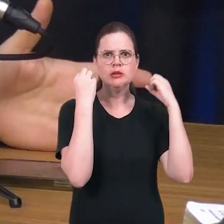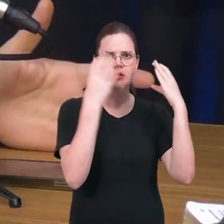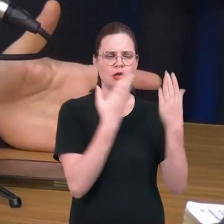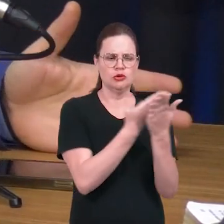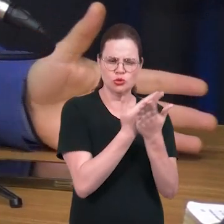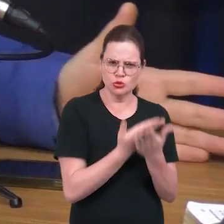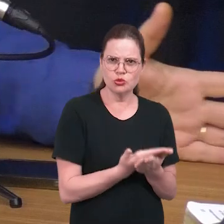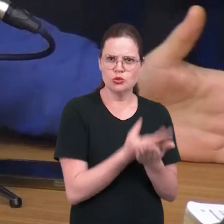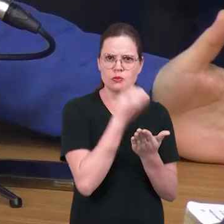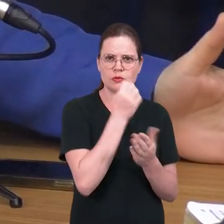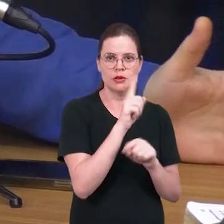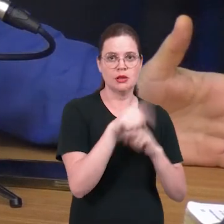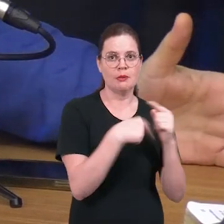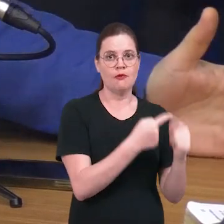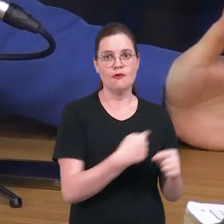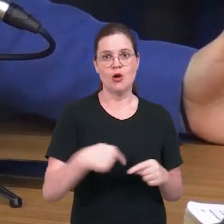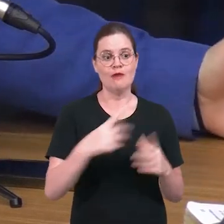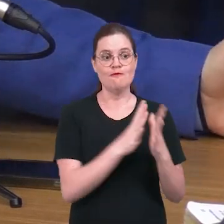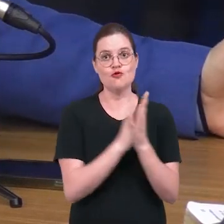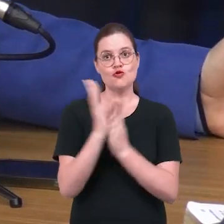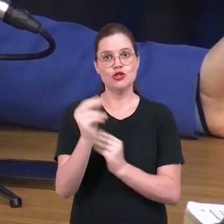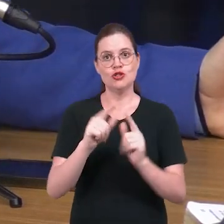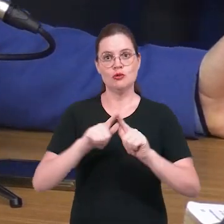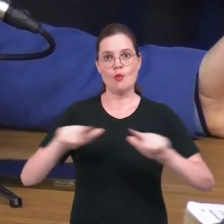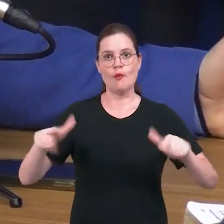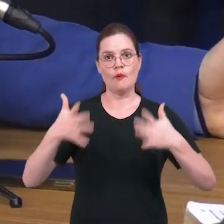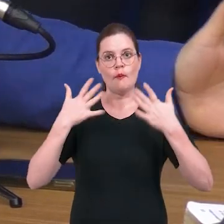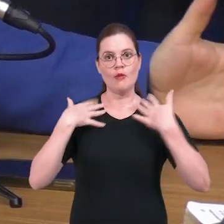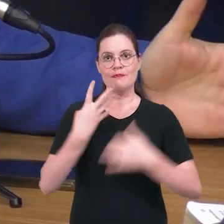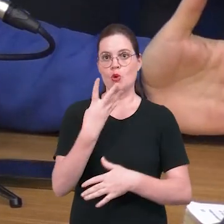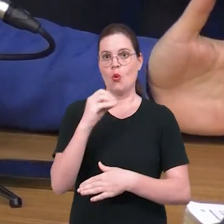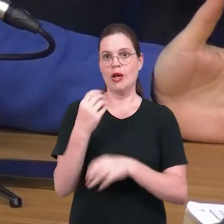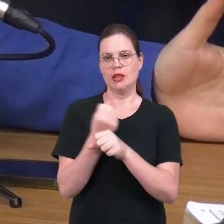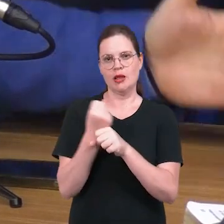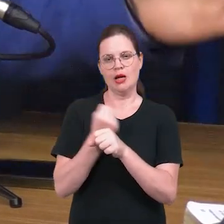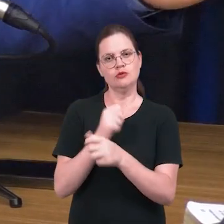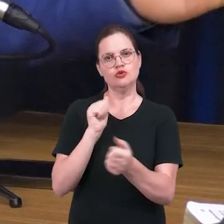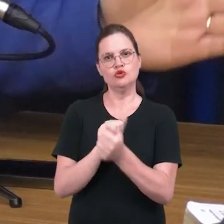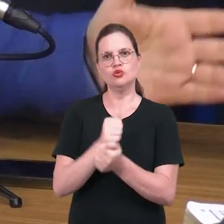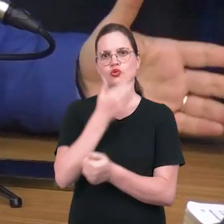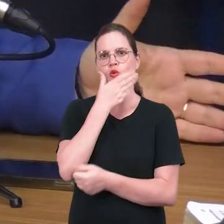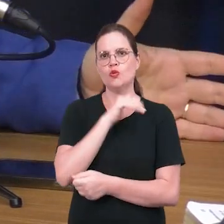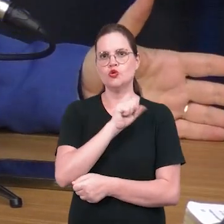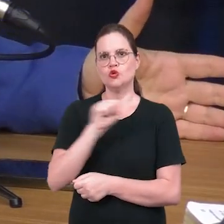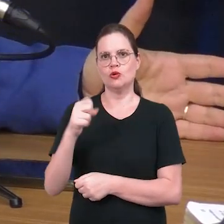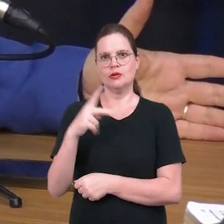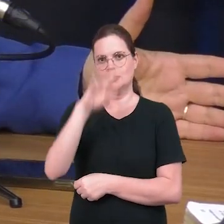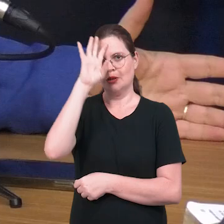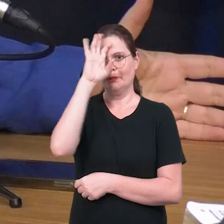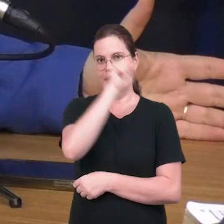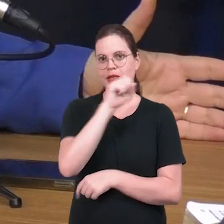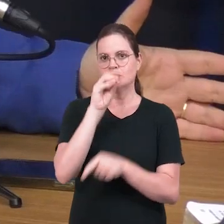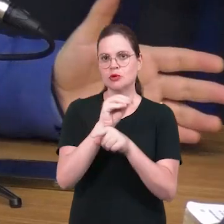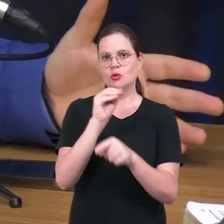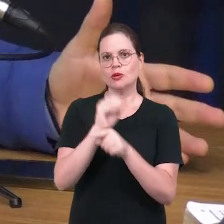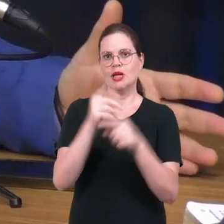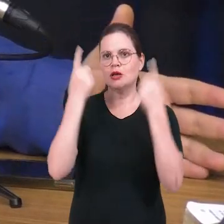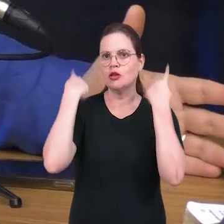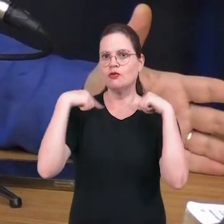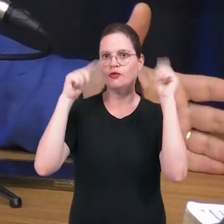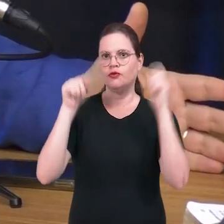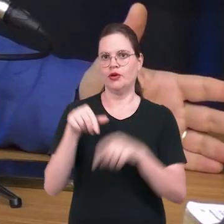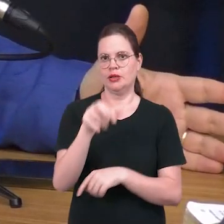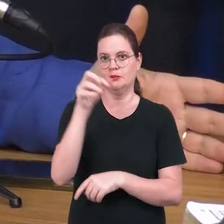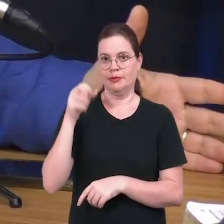Depois ele foi para o deserto, mais 40 anos ali na simplicidade, aprendendo a ser pastor. Aprendendo a ser pastor. Isso, aprendendo